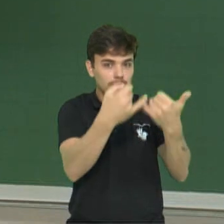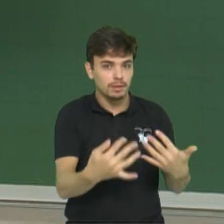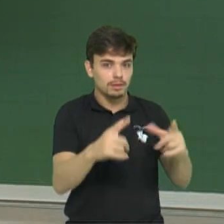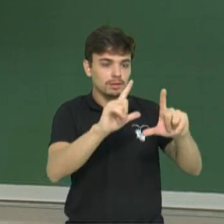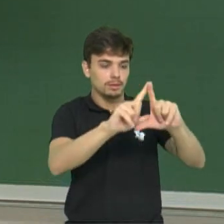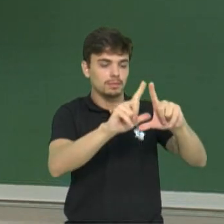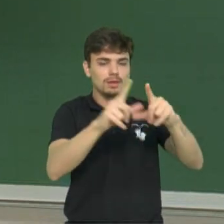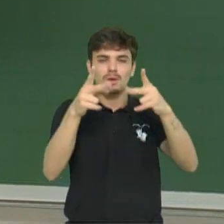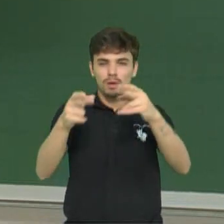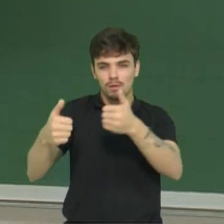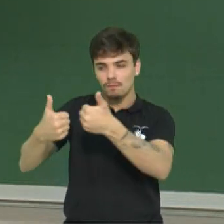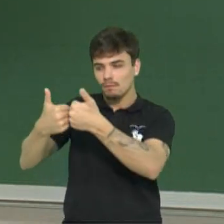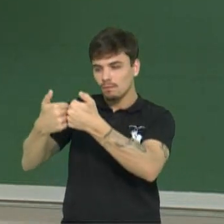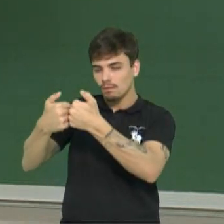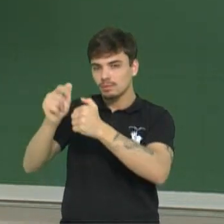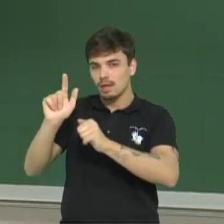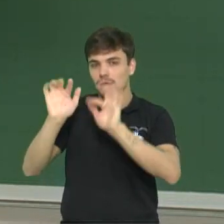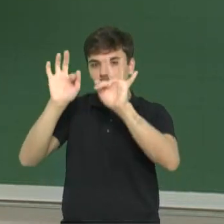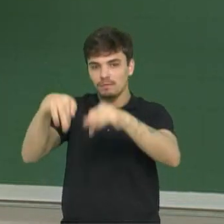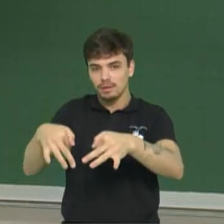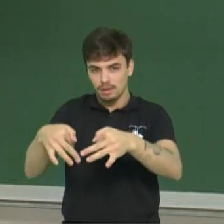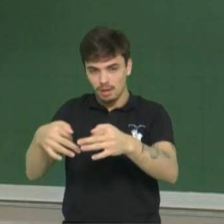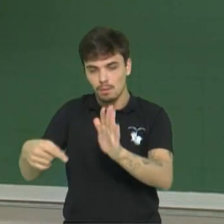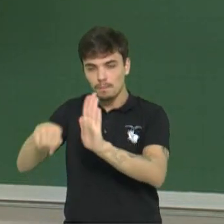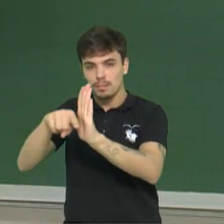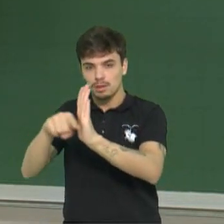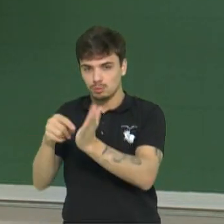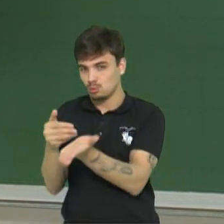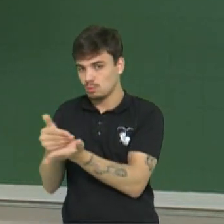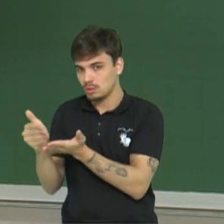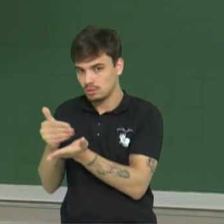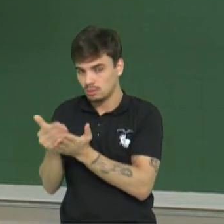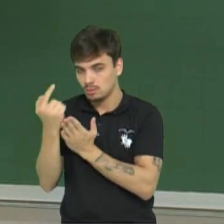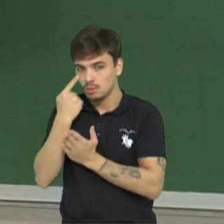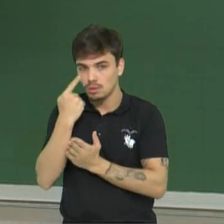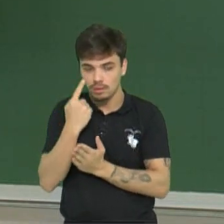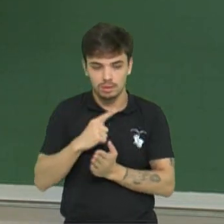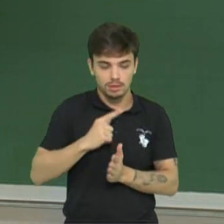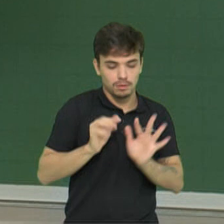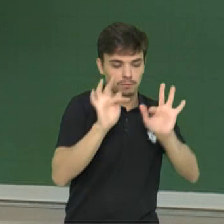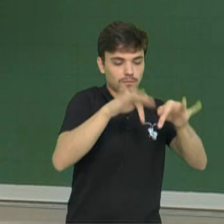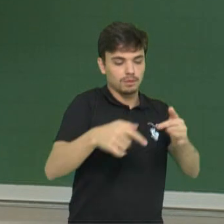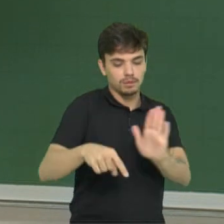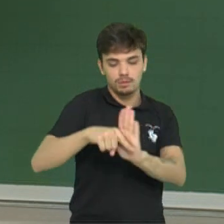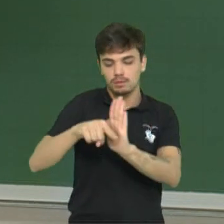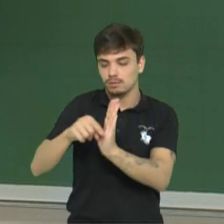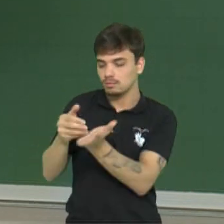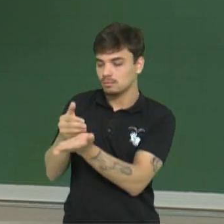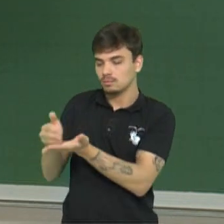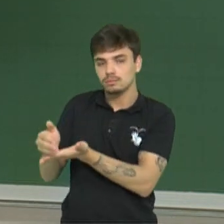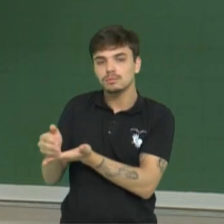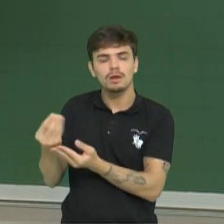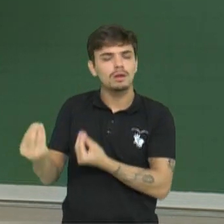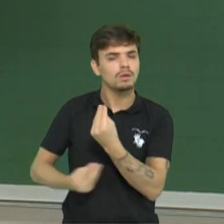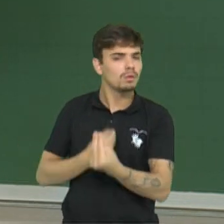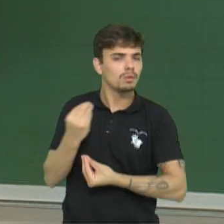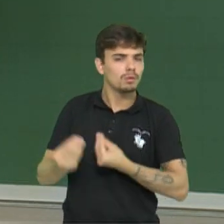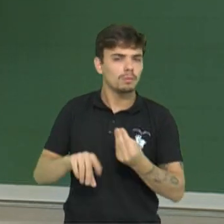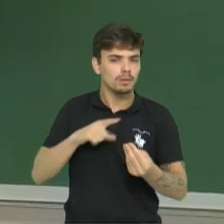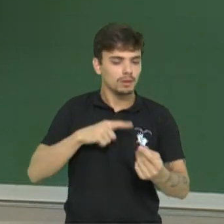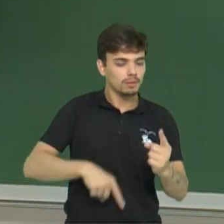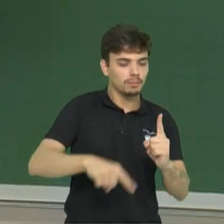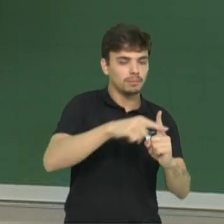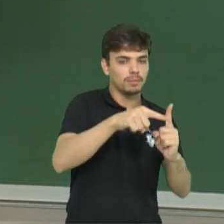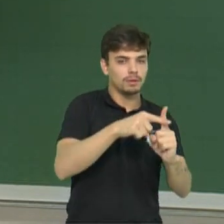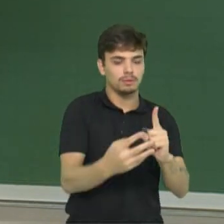lá na física, né? É o final menos o inicial. Então, aqui a gente tem o final menos o inicial. E como ele está de mais